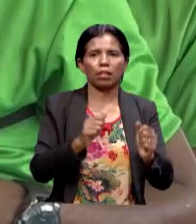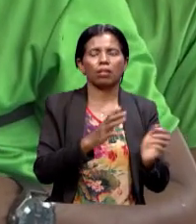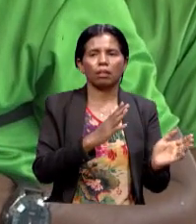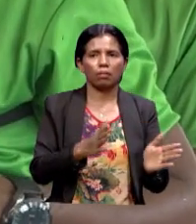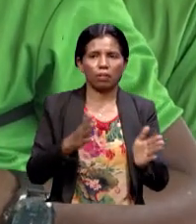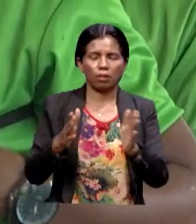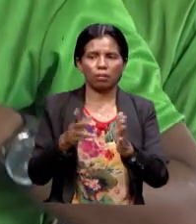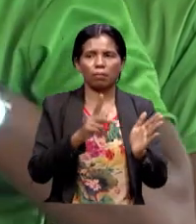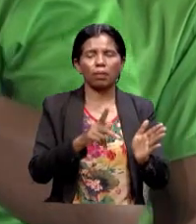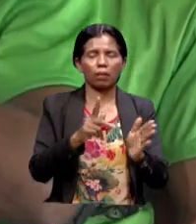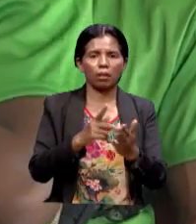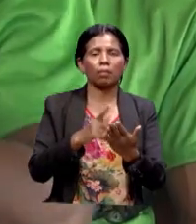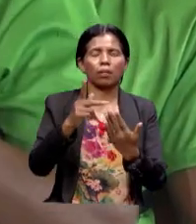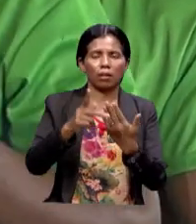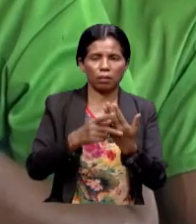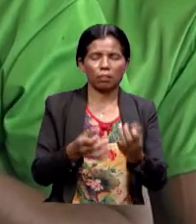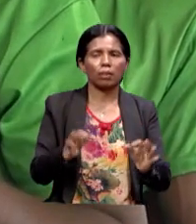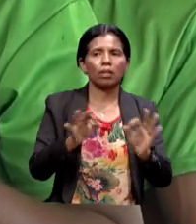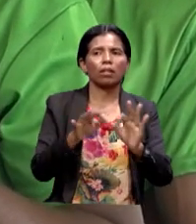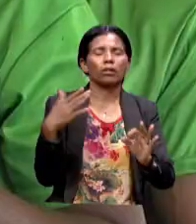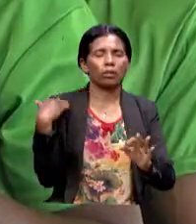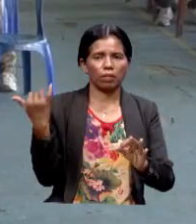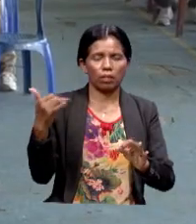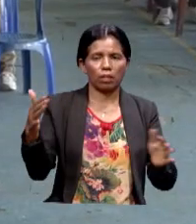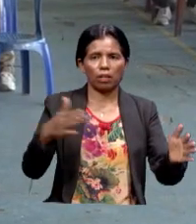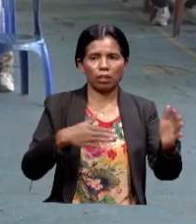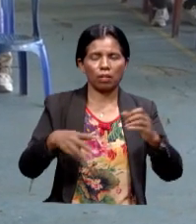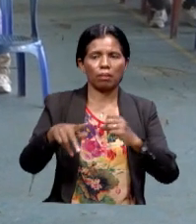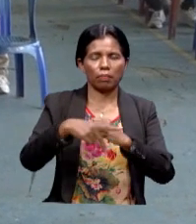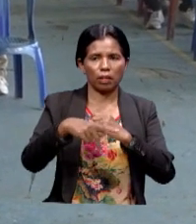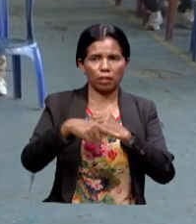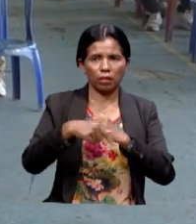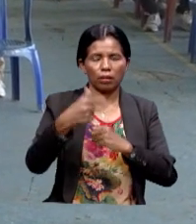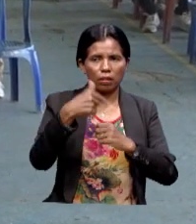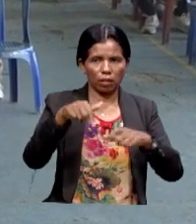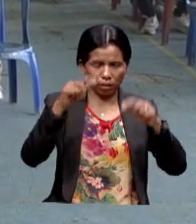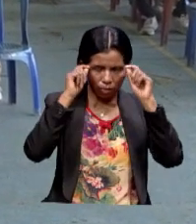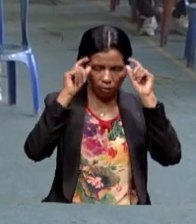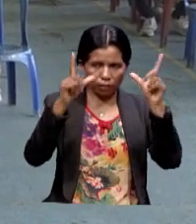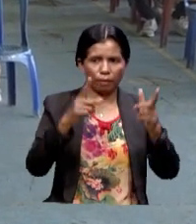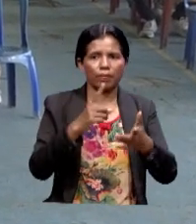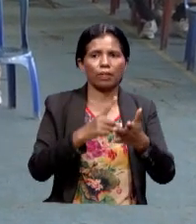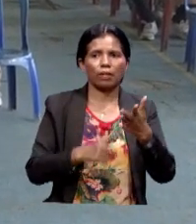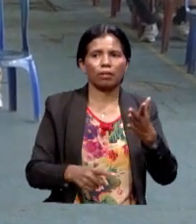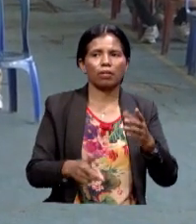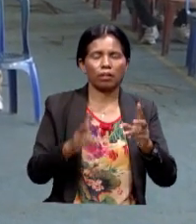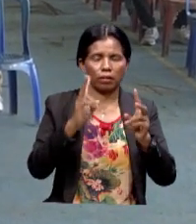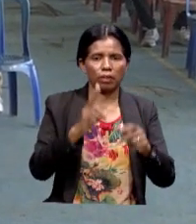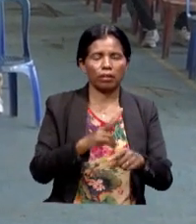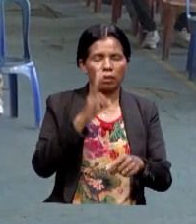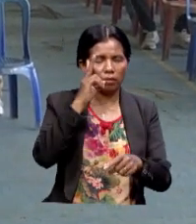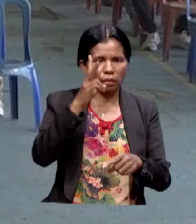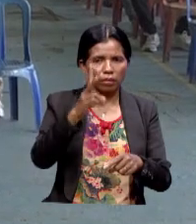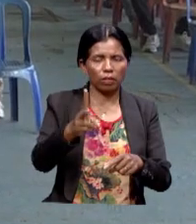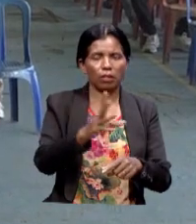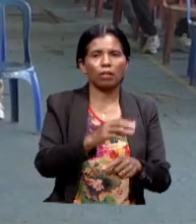o programa Sira, é bem importante, mas o Sira, é bem a Libro Malo e a Partido dos Verdes de Timor-Leste. Saída é uma visão verde, né, a tu